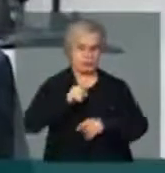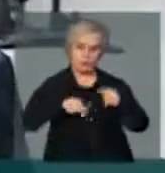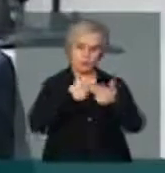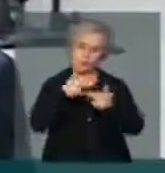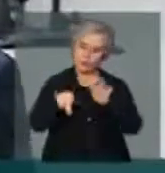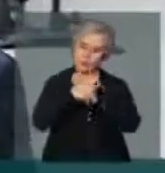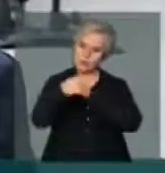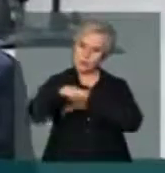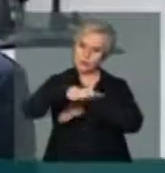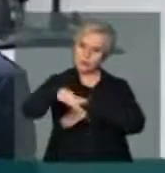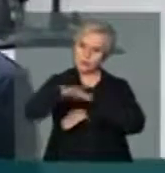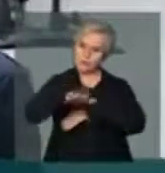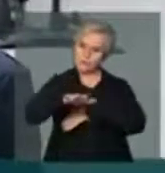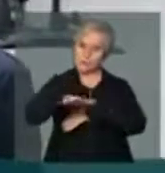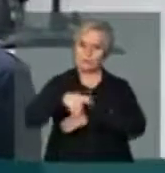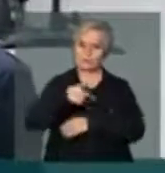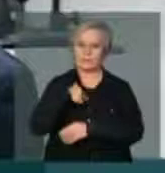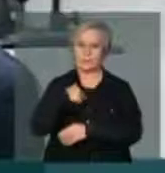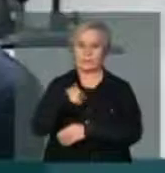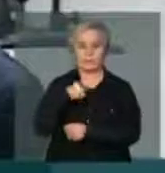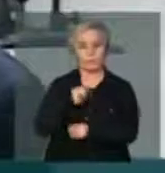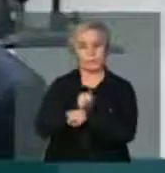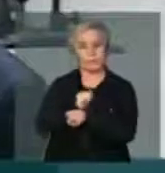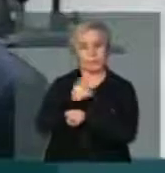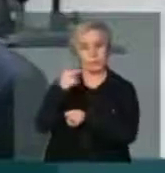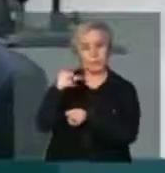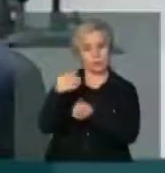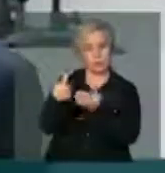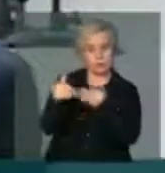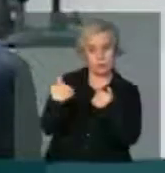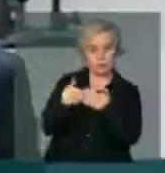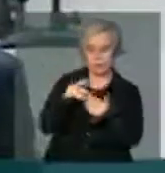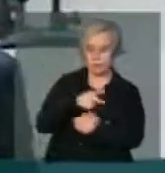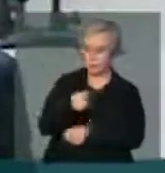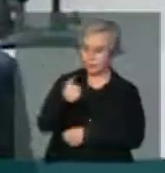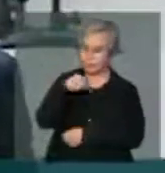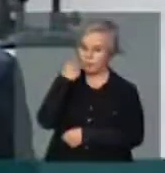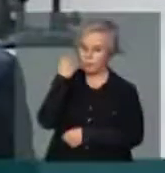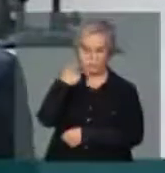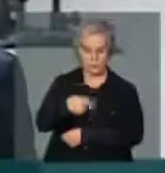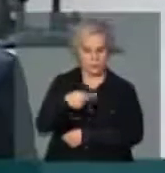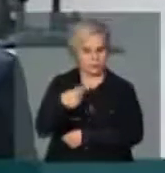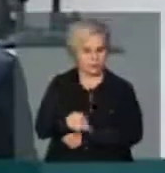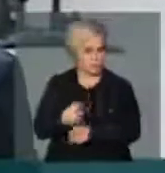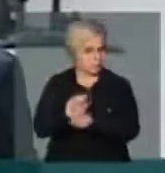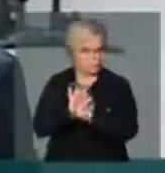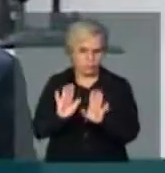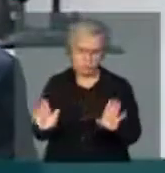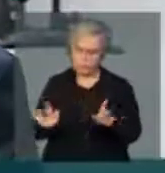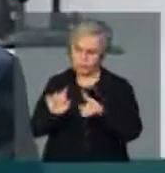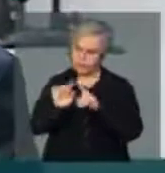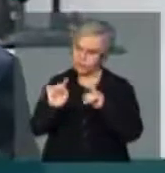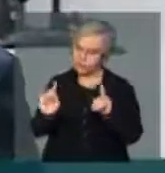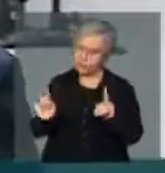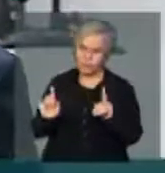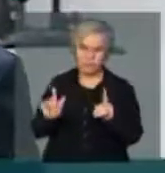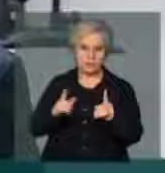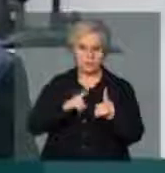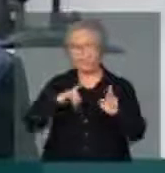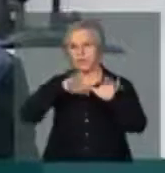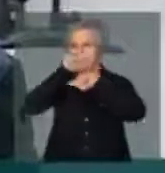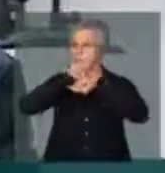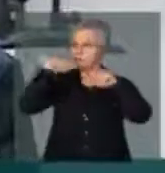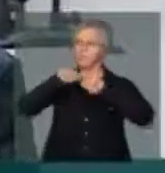tua demanda, apesar de uma segunda-feira, com poucos parlamentares nessa casa, mas que tenha eco